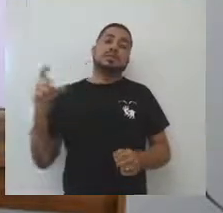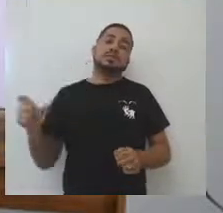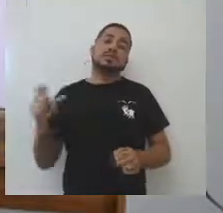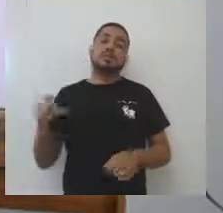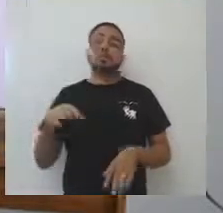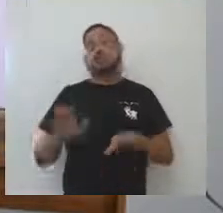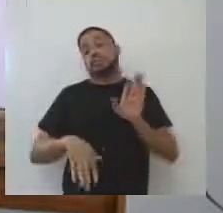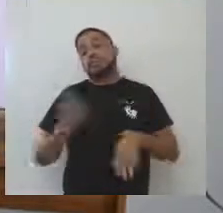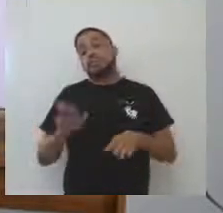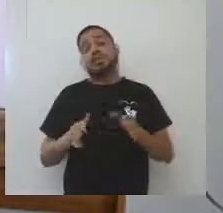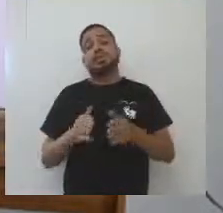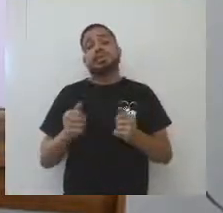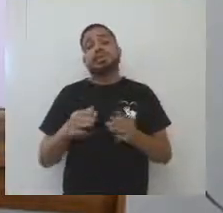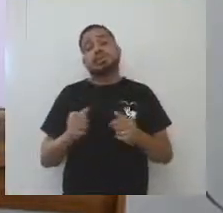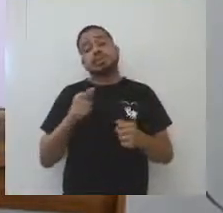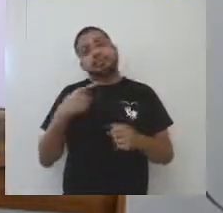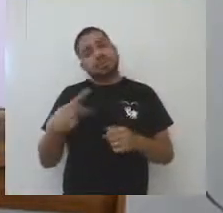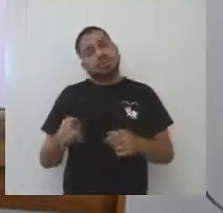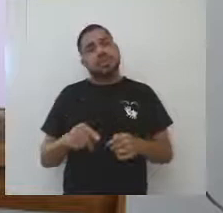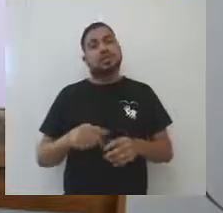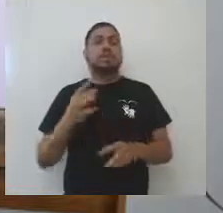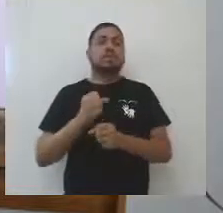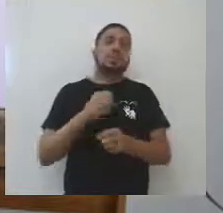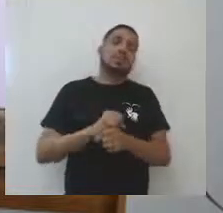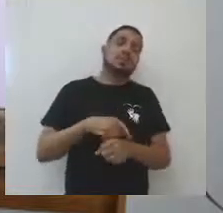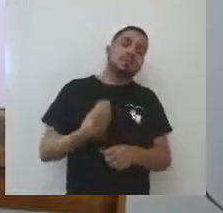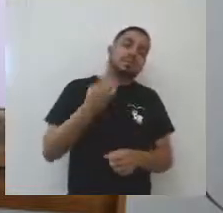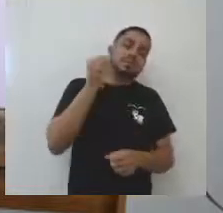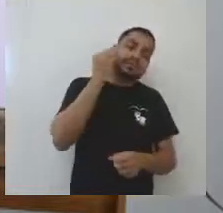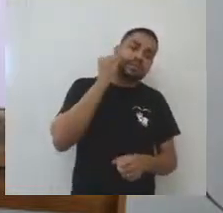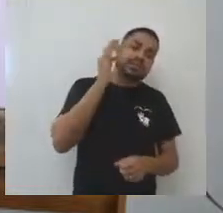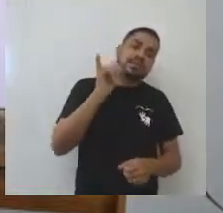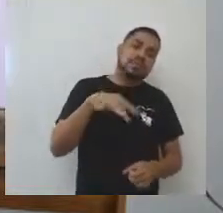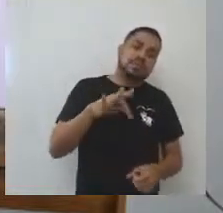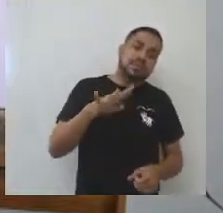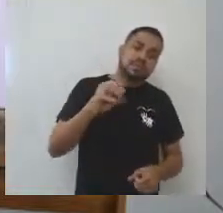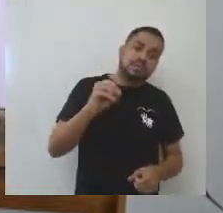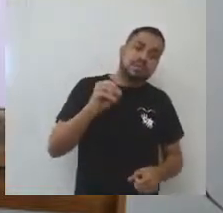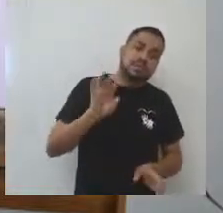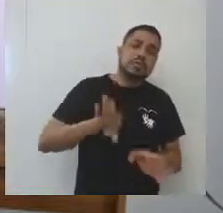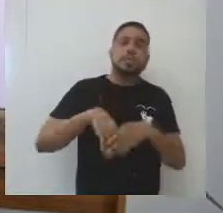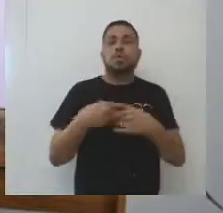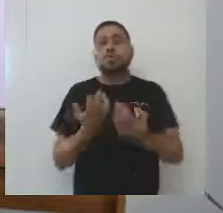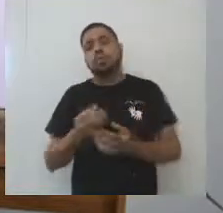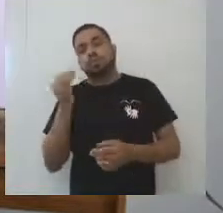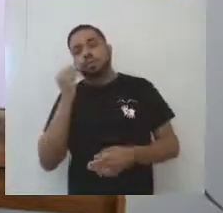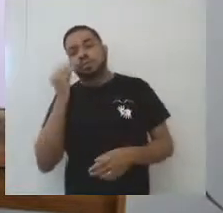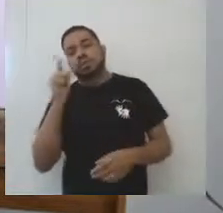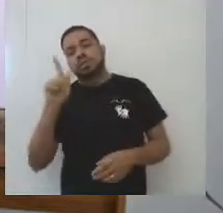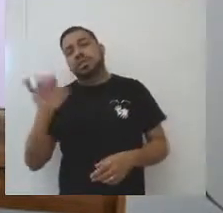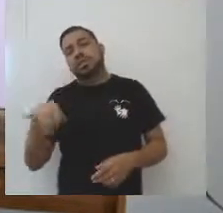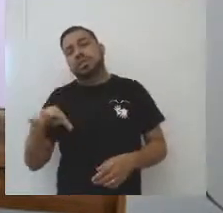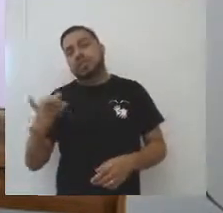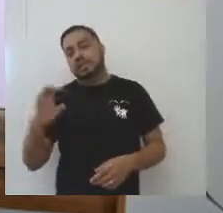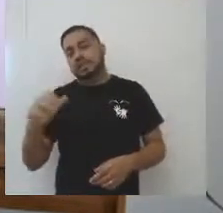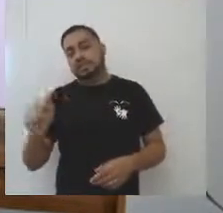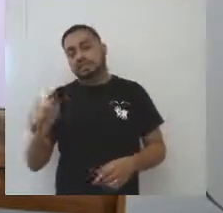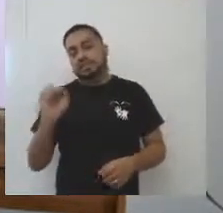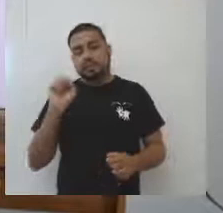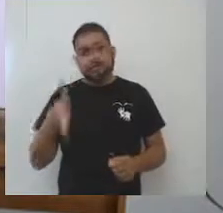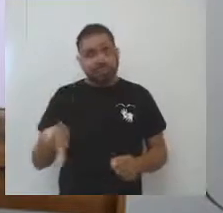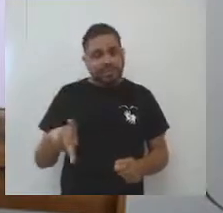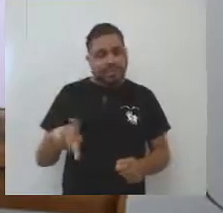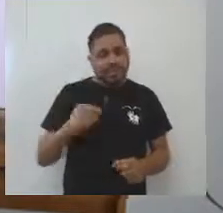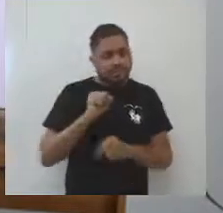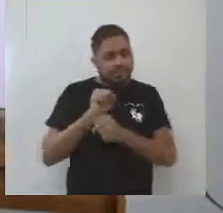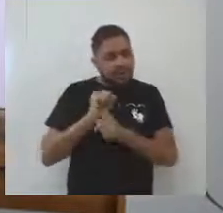dependendo do que ele pede, você vai calcular ou a possibilidade do fenótipo que isso forma, ou a possibilidade da genética. Beleza, Guilhermão? Espero